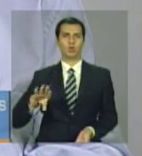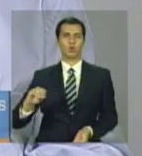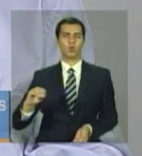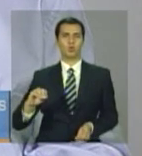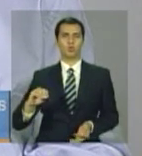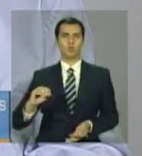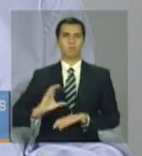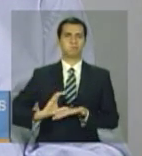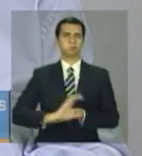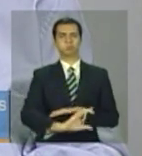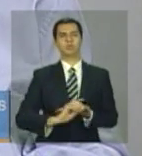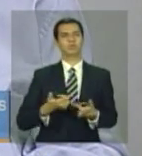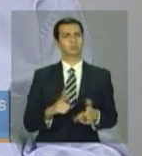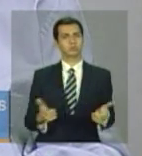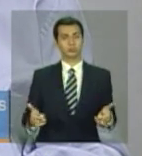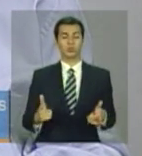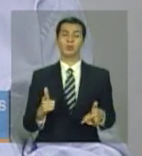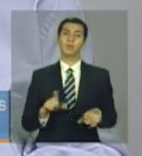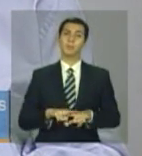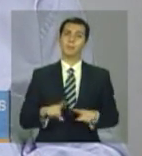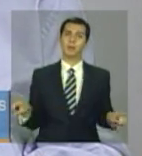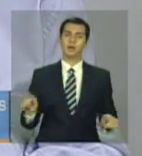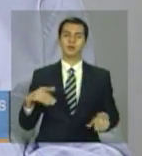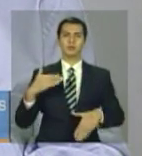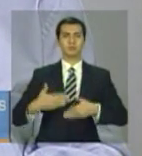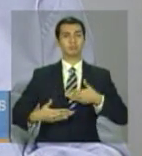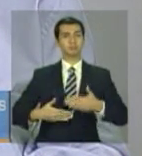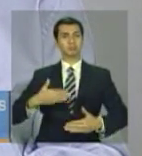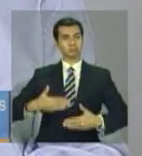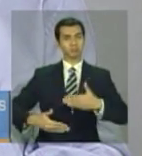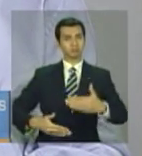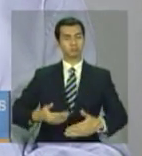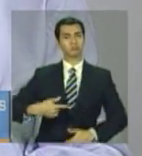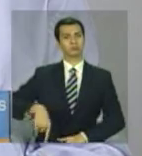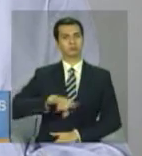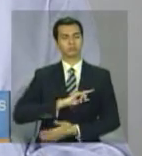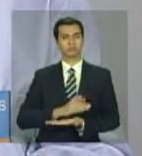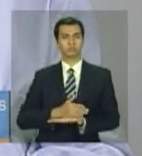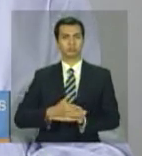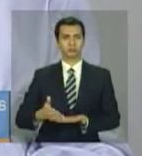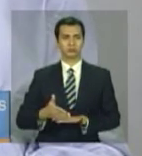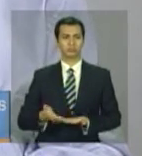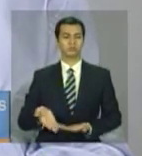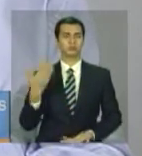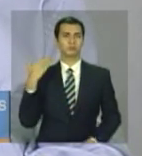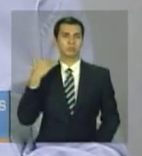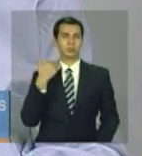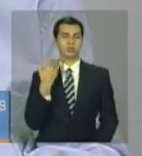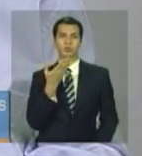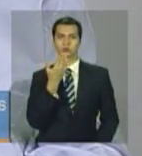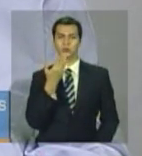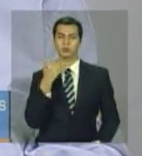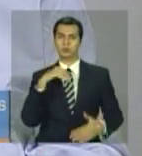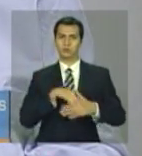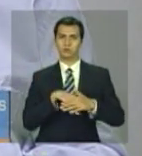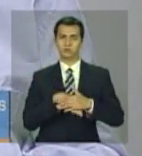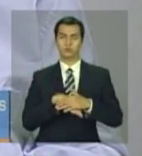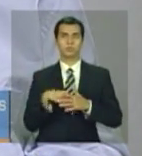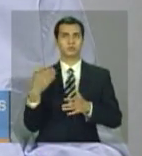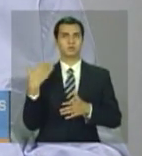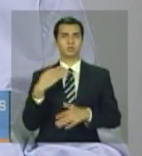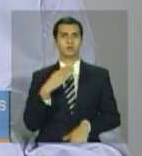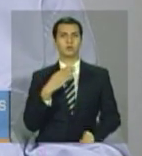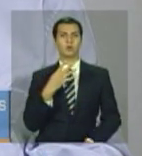propostas. E ao longo do tempo isso foi, né, foi sendo revisto. Nós saímos, por exemplo, de um banco de alimento no valor de cerca de 80 mil para chegar aos